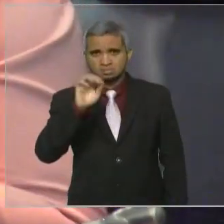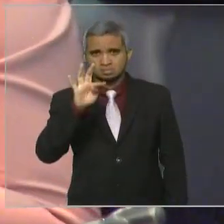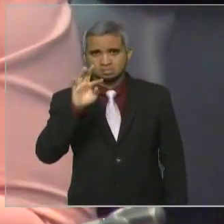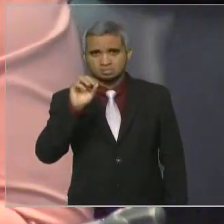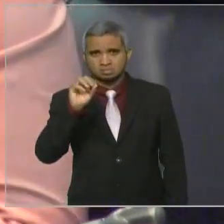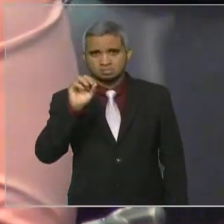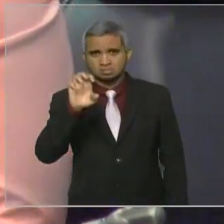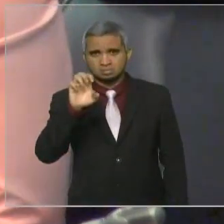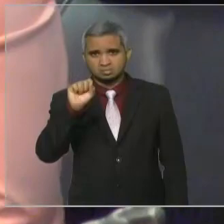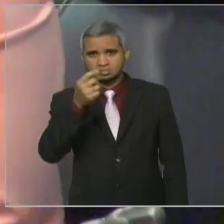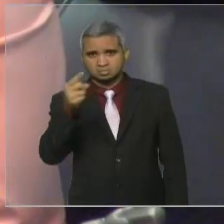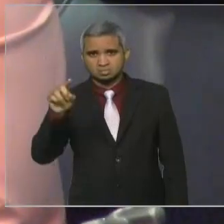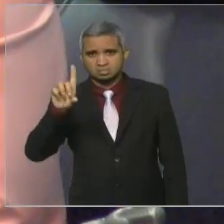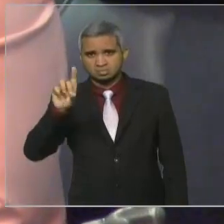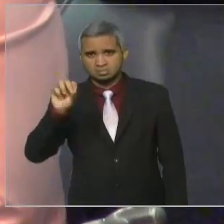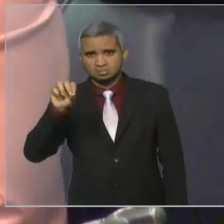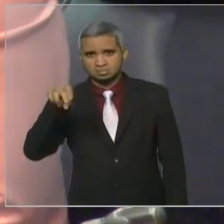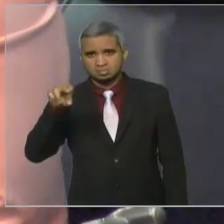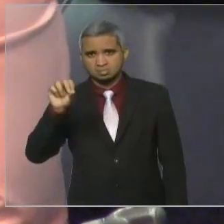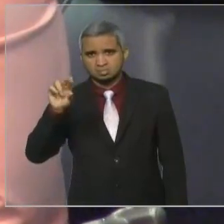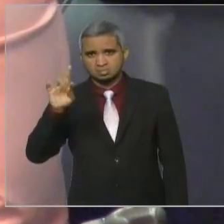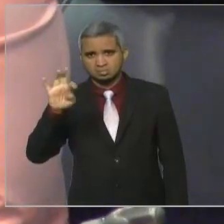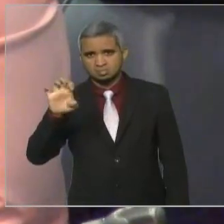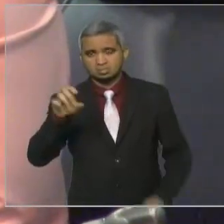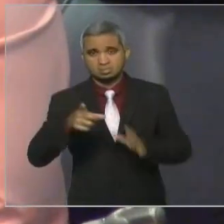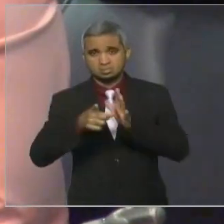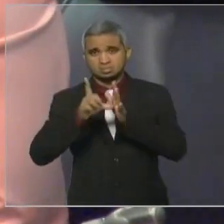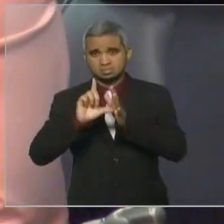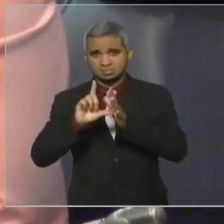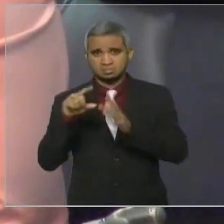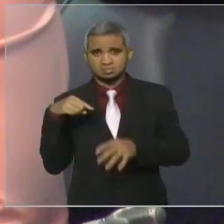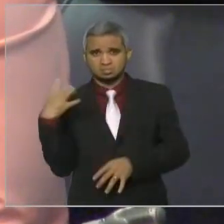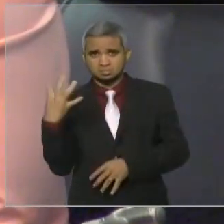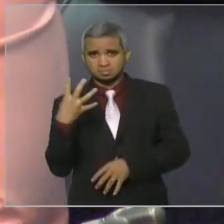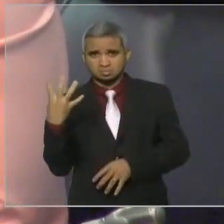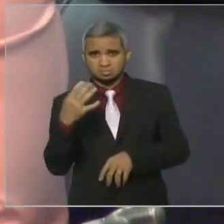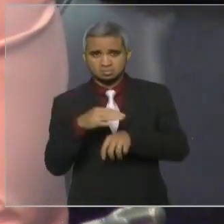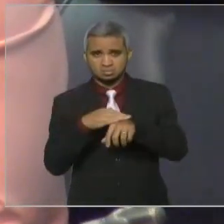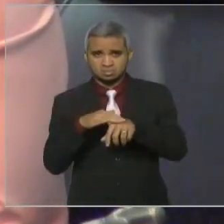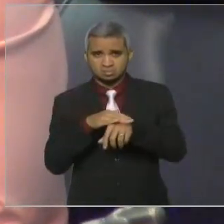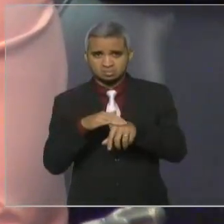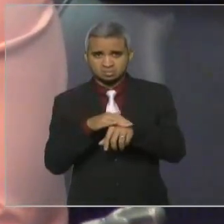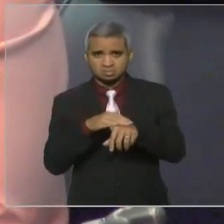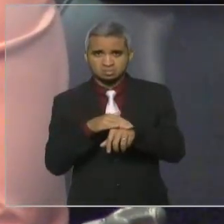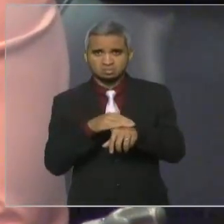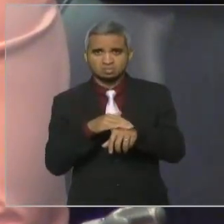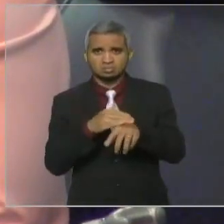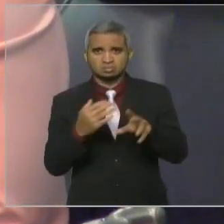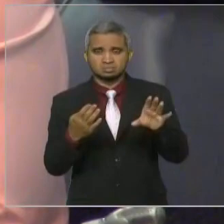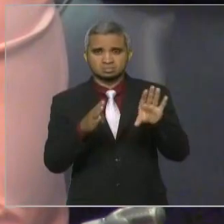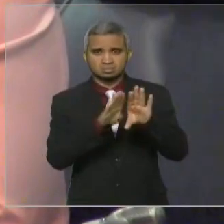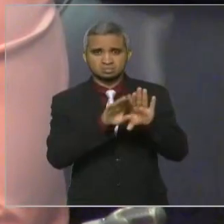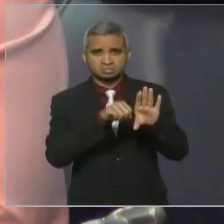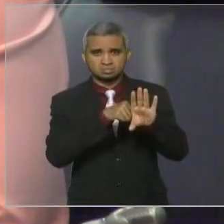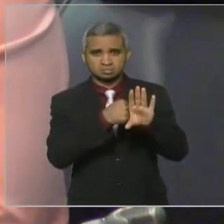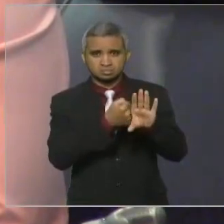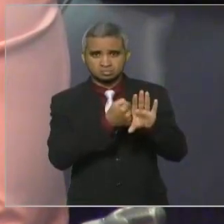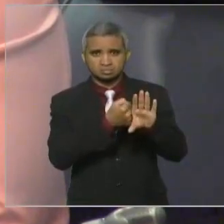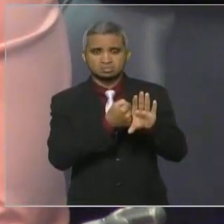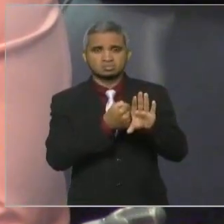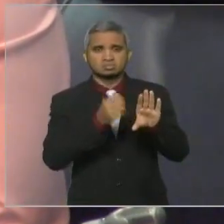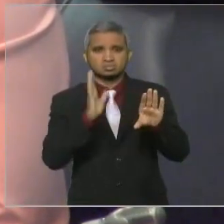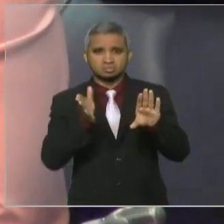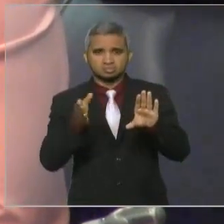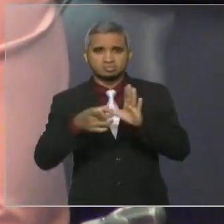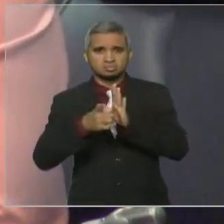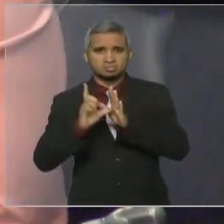doutora Helena e o deputado Iglesias, que fecha-se um serviço que já vinha em pleno funcionamento,